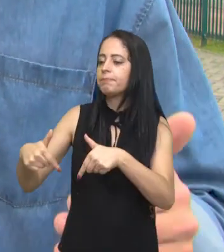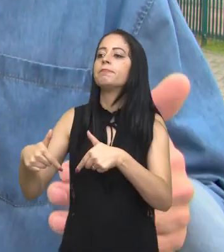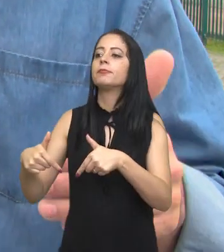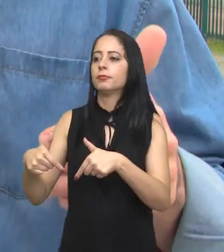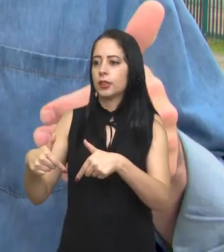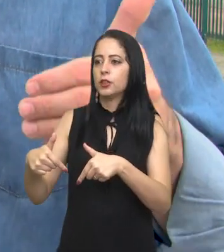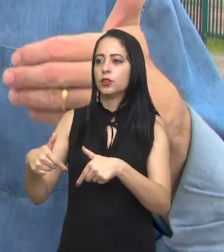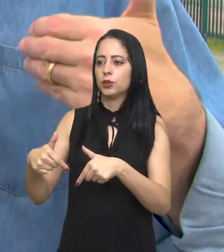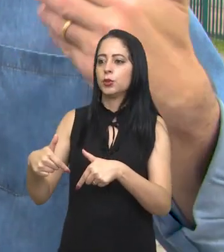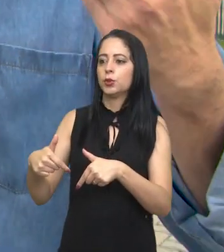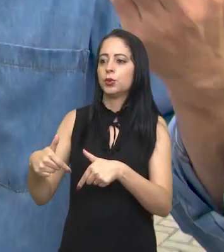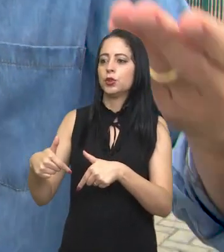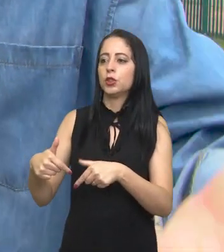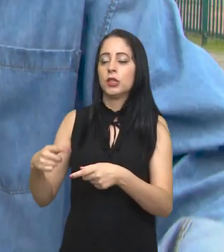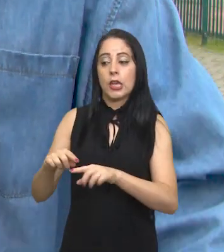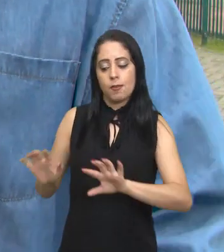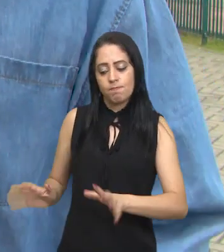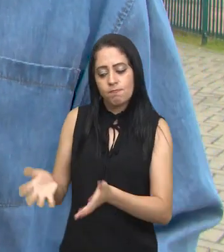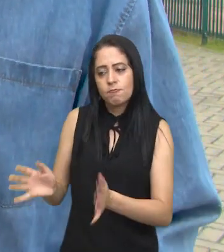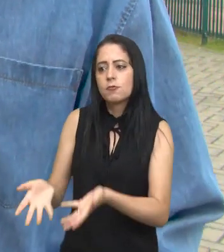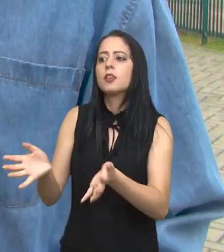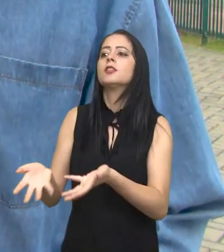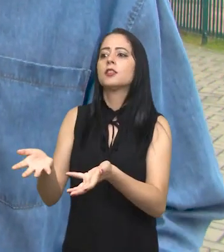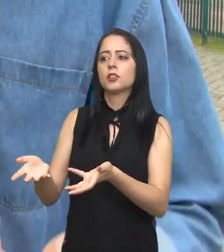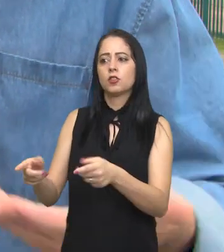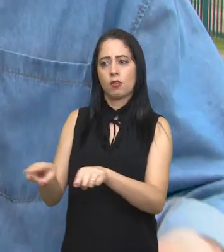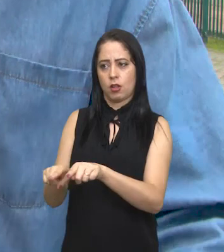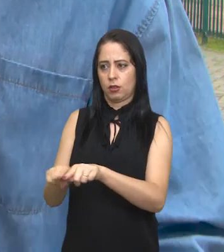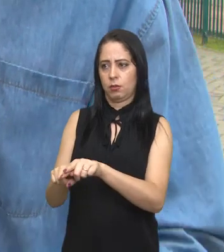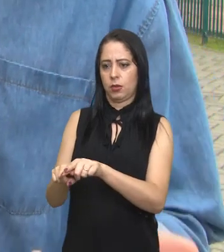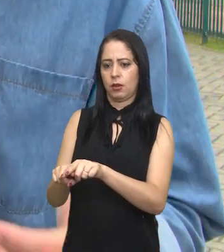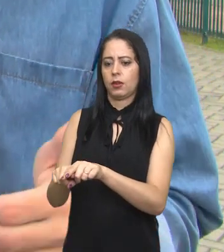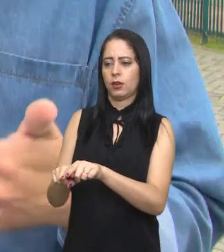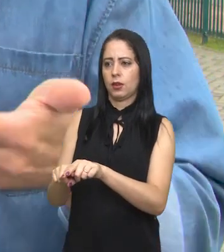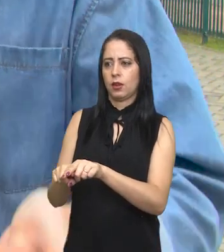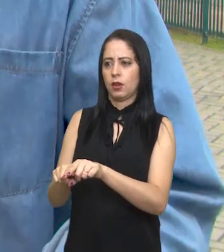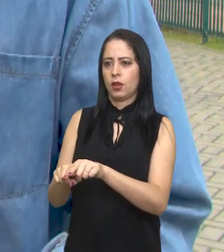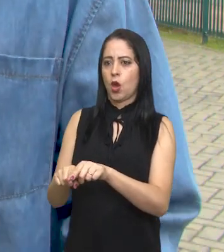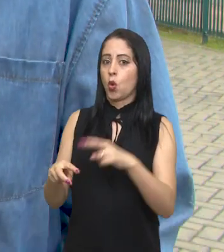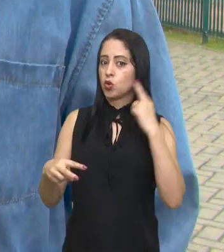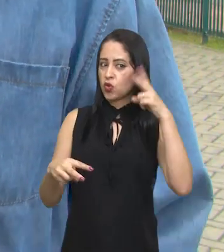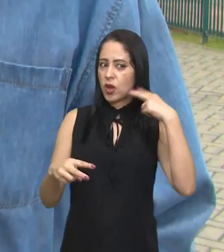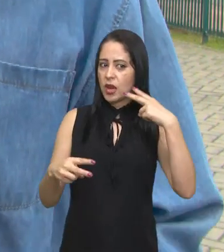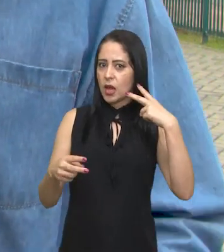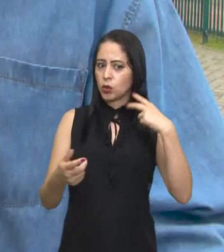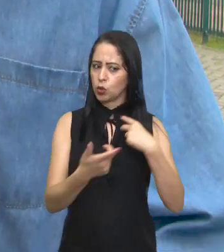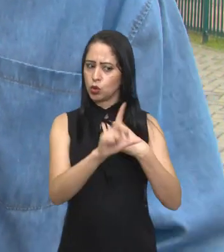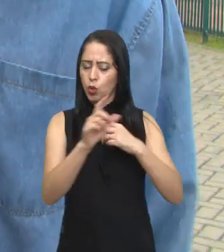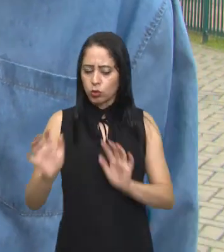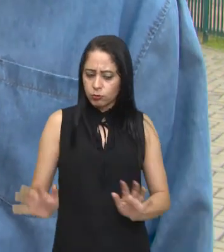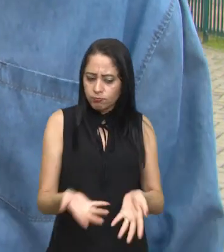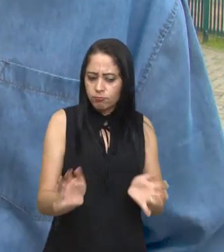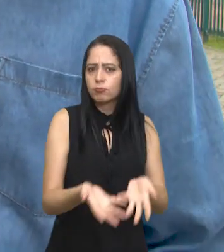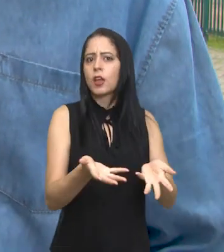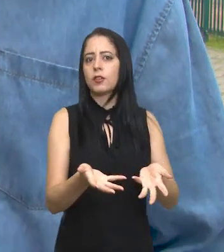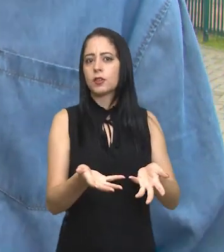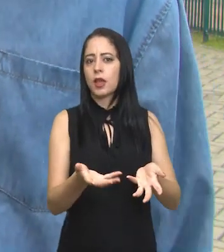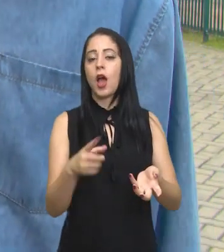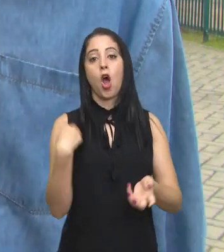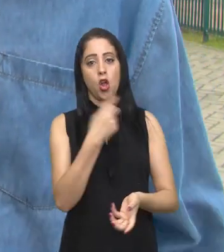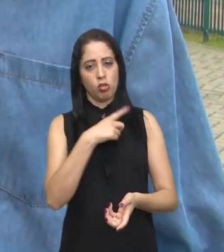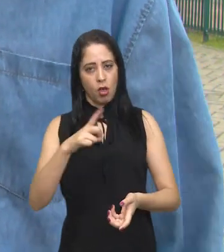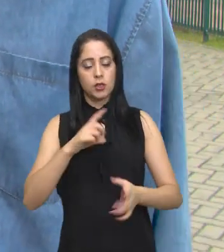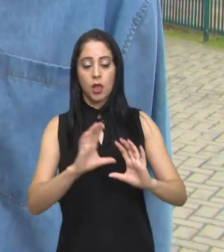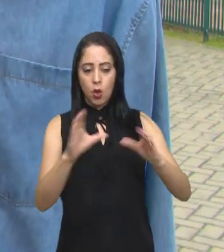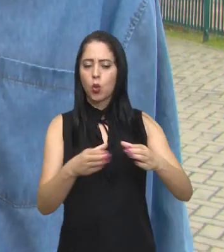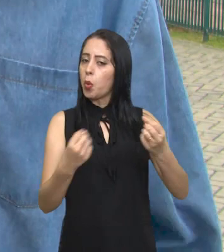e também faz com que incentive cada vez mais não só eu mas foi os demais vereadores né temos uma frente parlamentar em